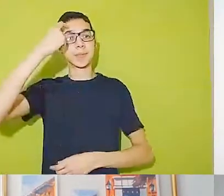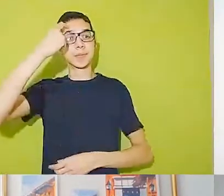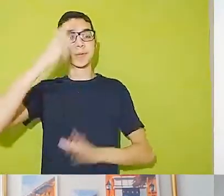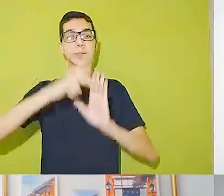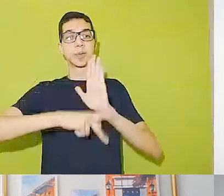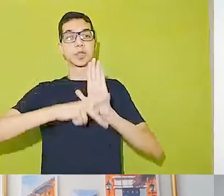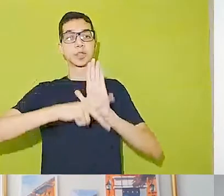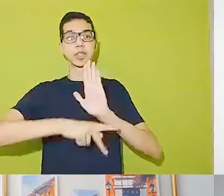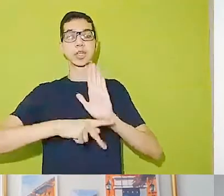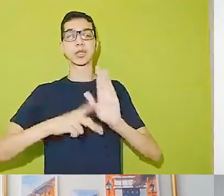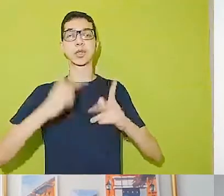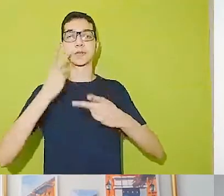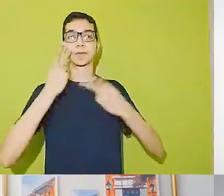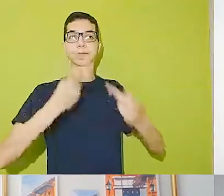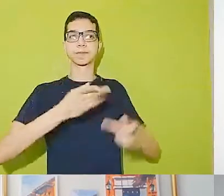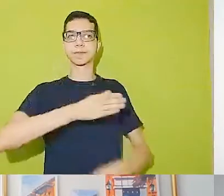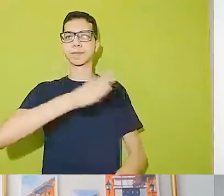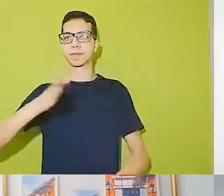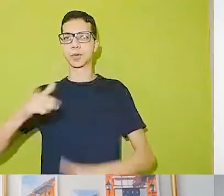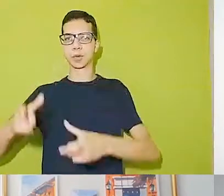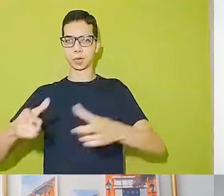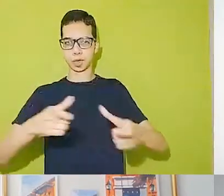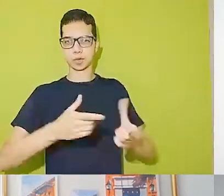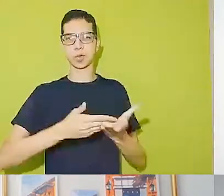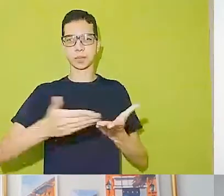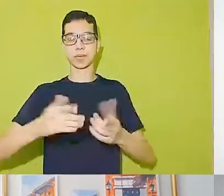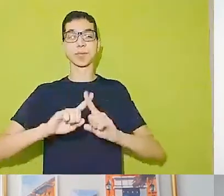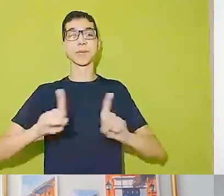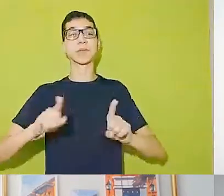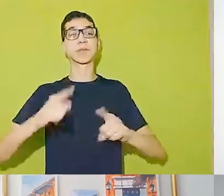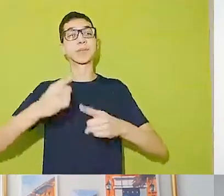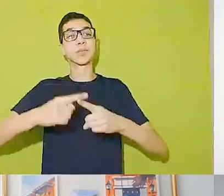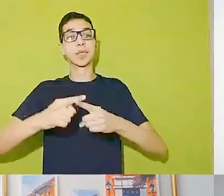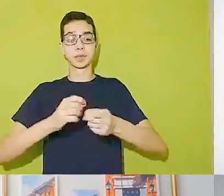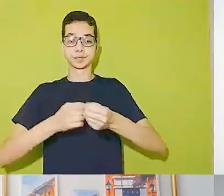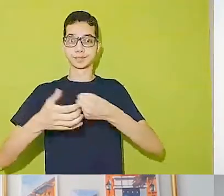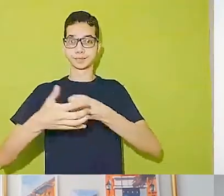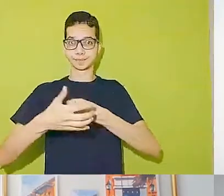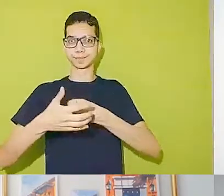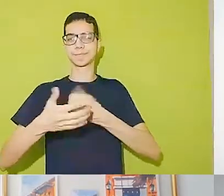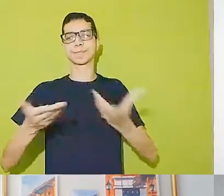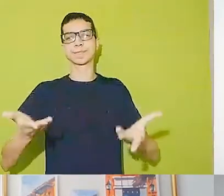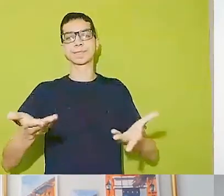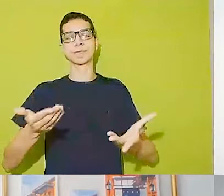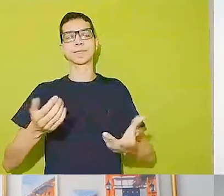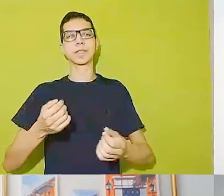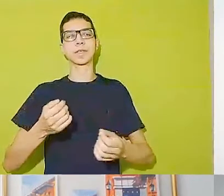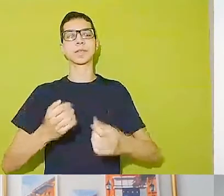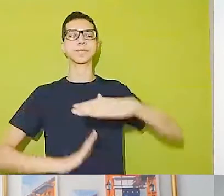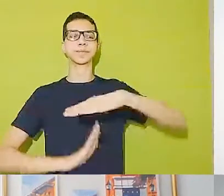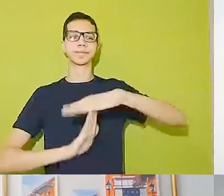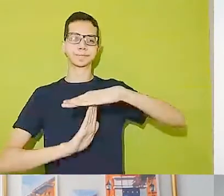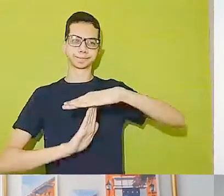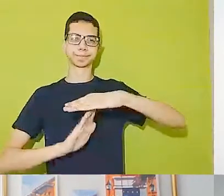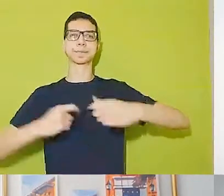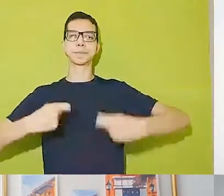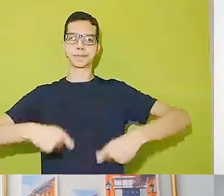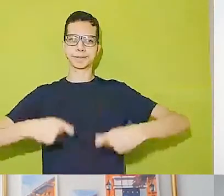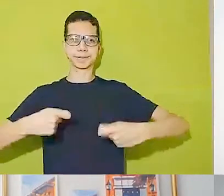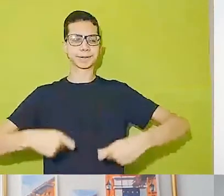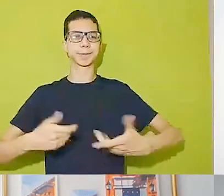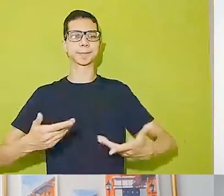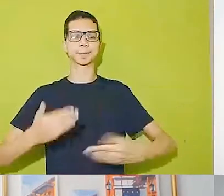iniciou, mas que, em razão da pandemia, a gente teve que suspender, mas que é um desejo nosso continuar, de visitar